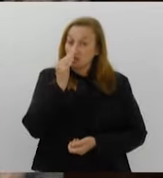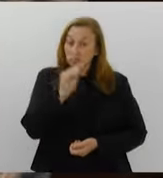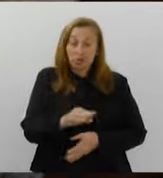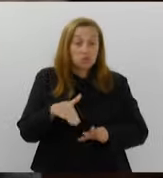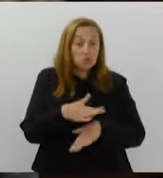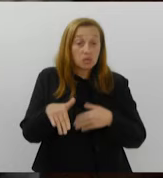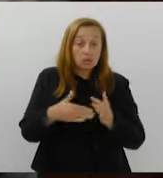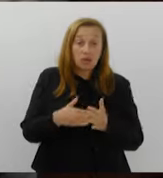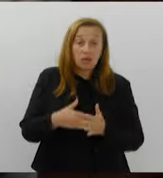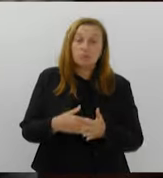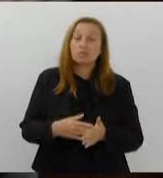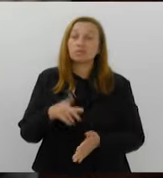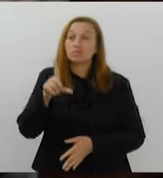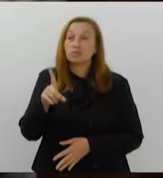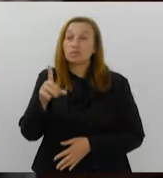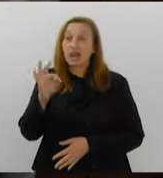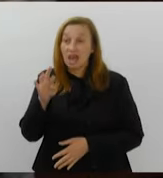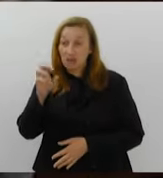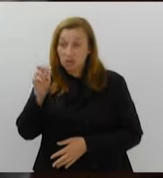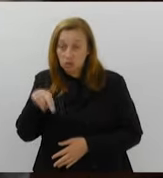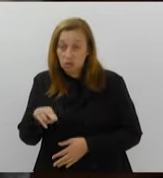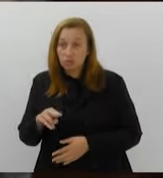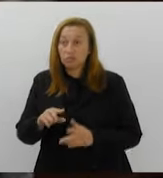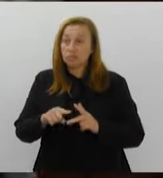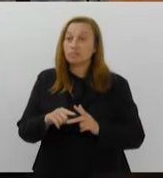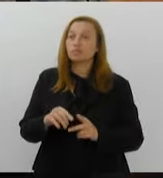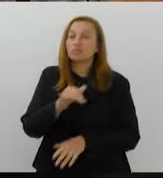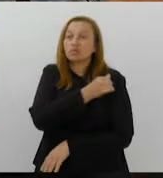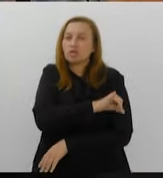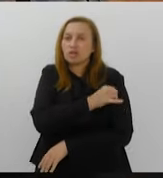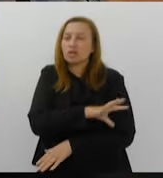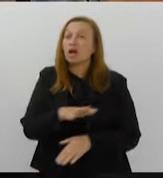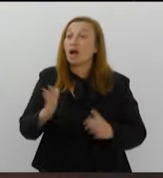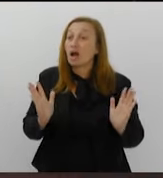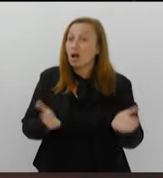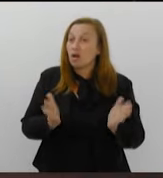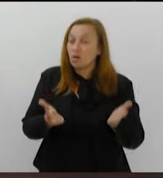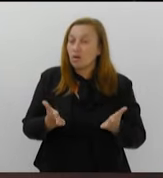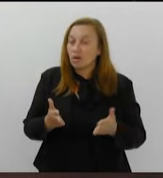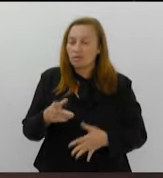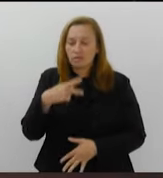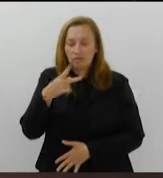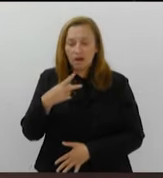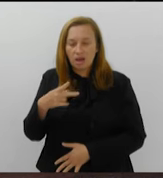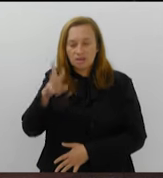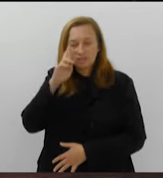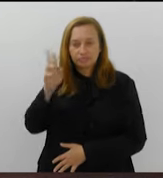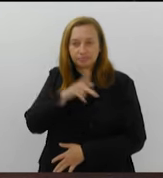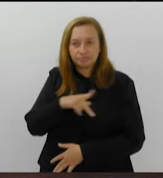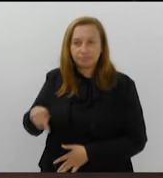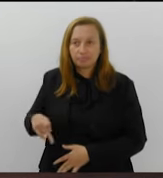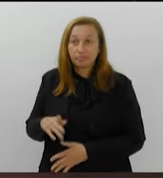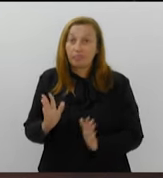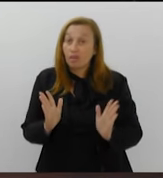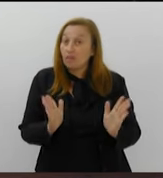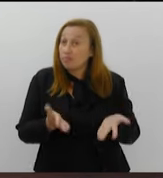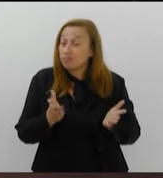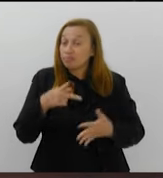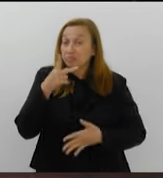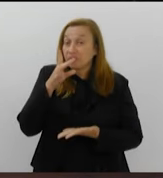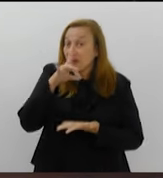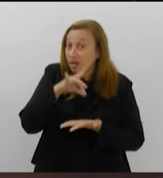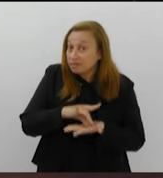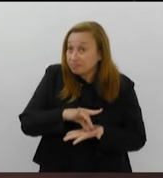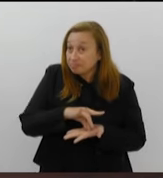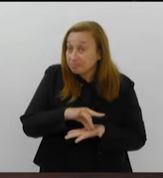do Detro. Mais um descaso do Detro para com o Rio de Janeiro. Mas agora eu vou botar a cereja do bolo, senhor presidente. Agora eu vou falar a